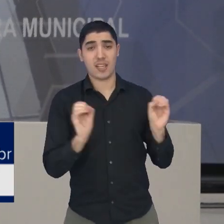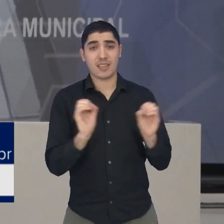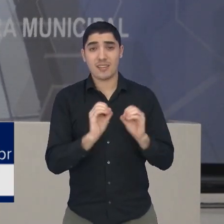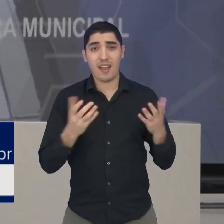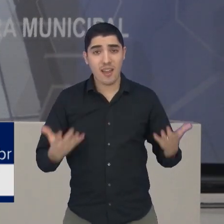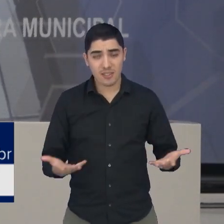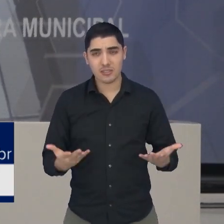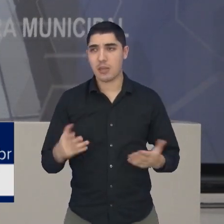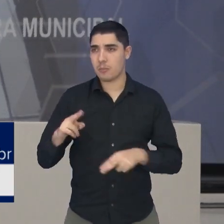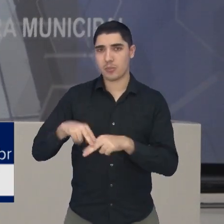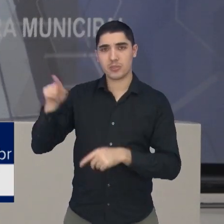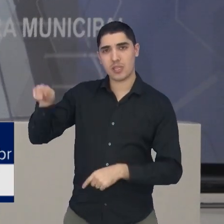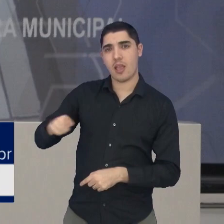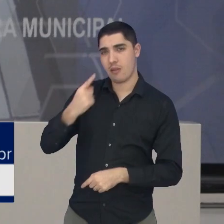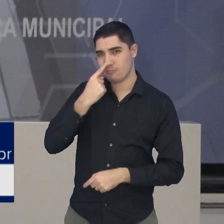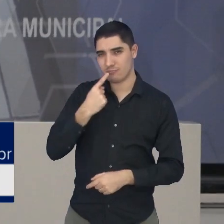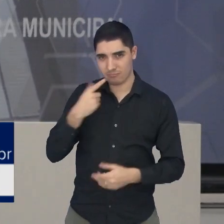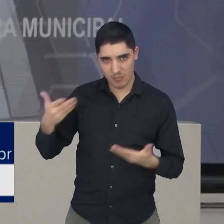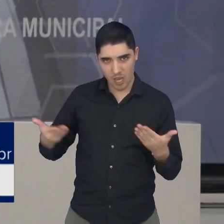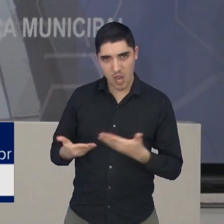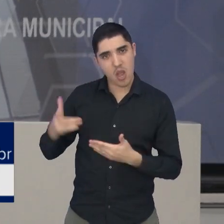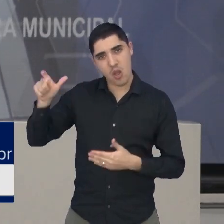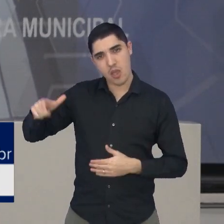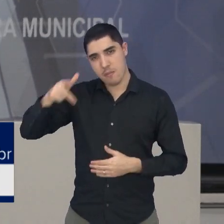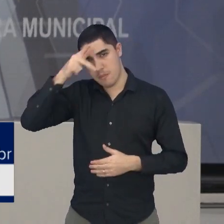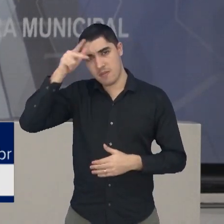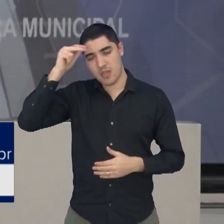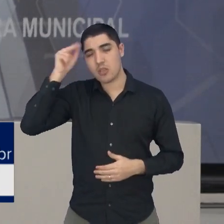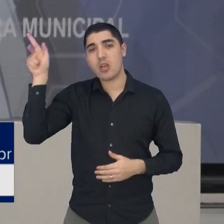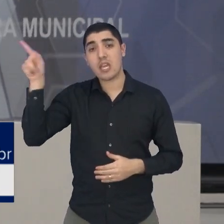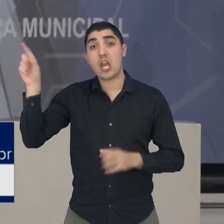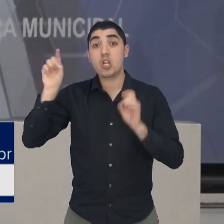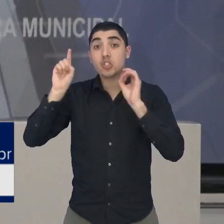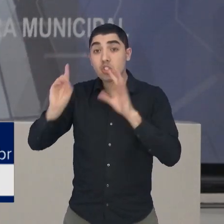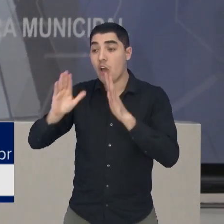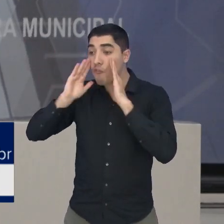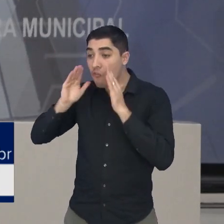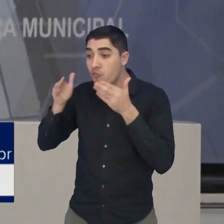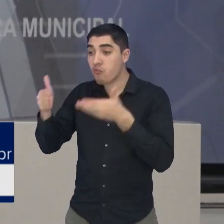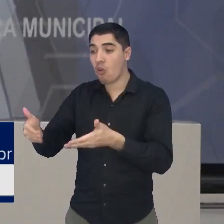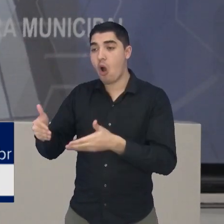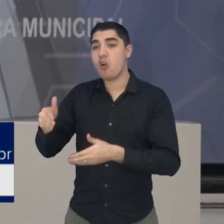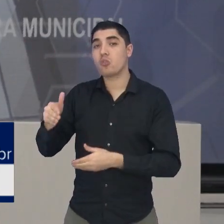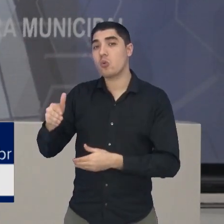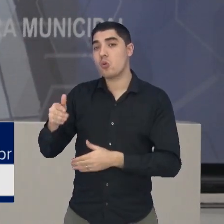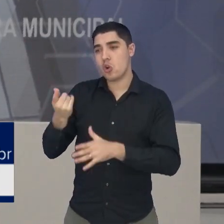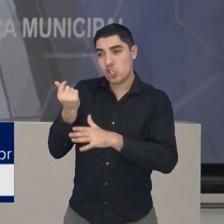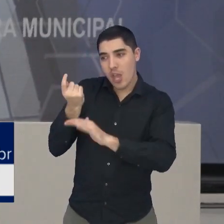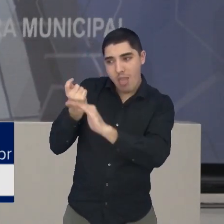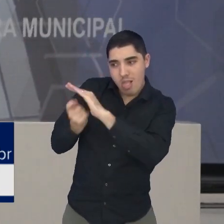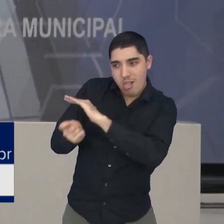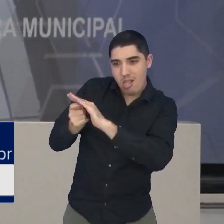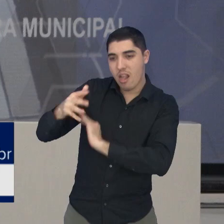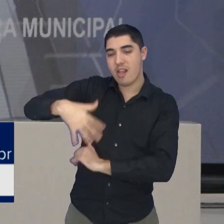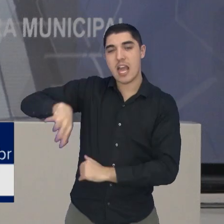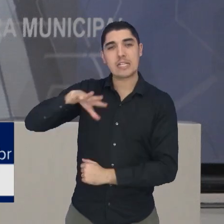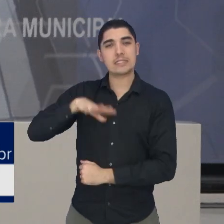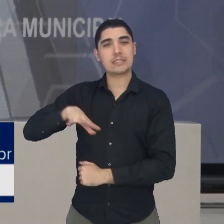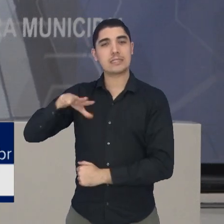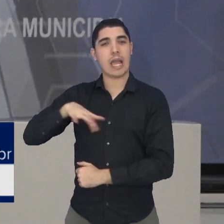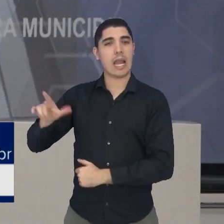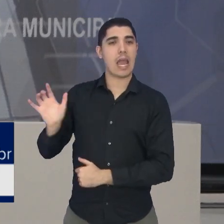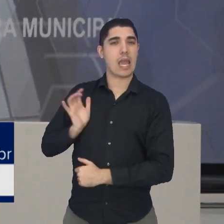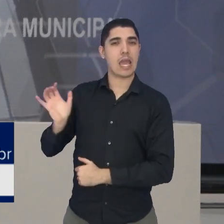administração, que tem priorizado o investimento nas áreas mais centrais. Então, o que a